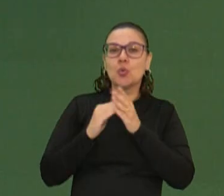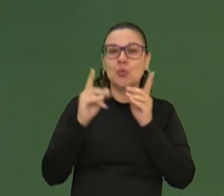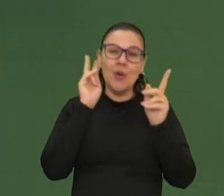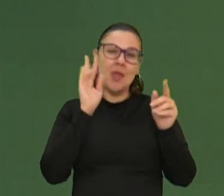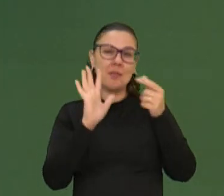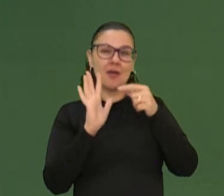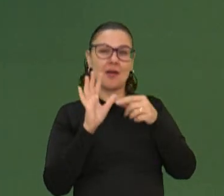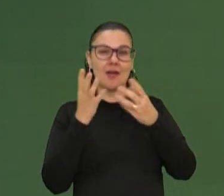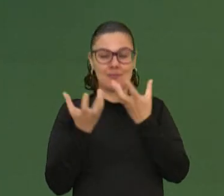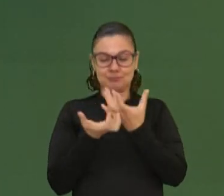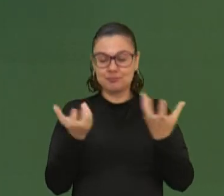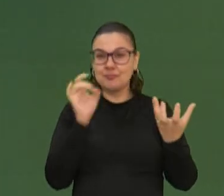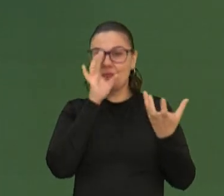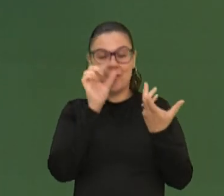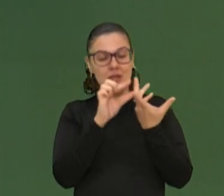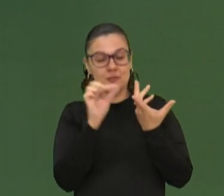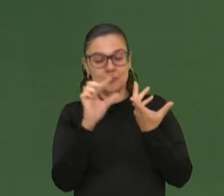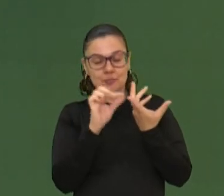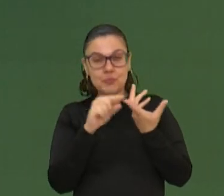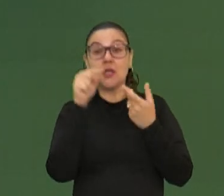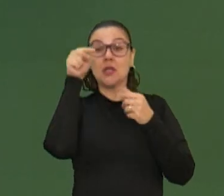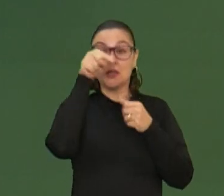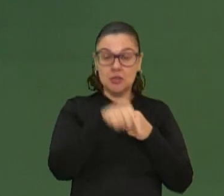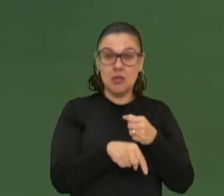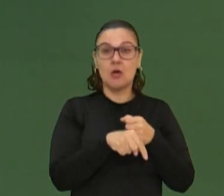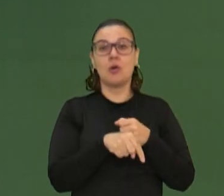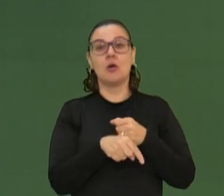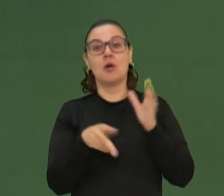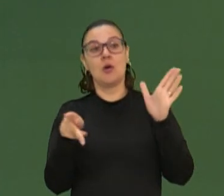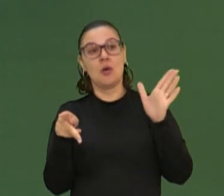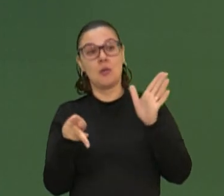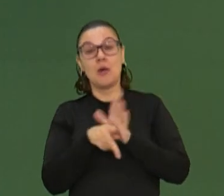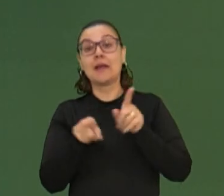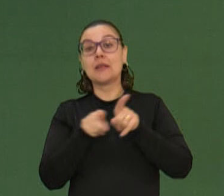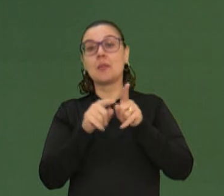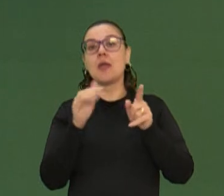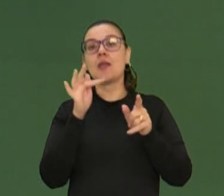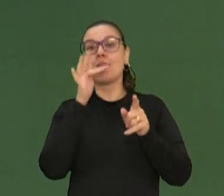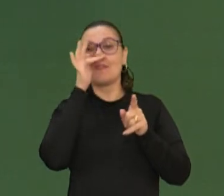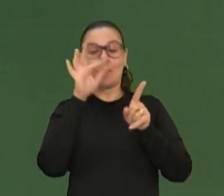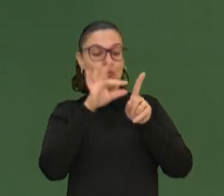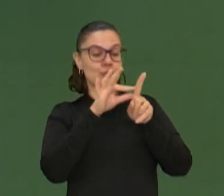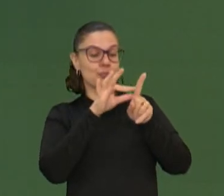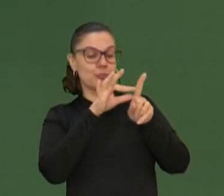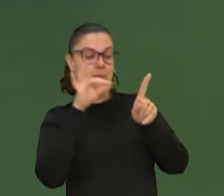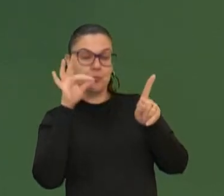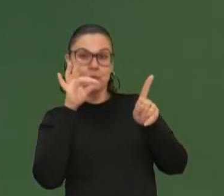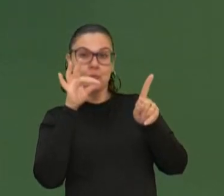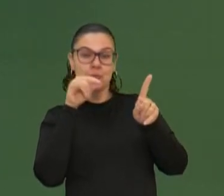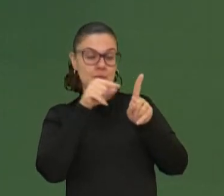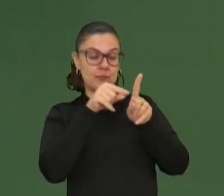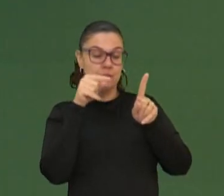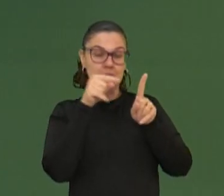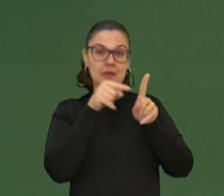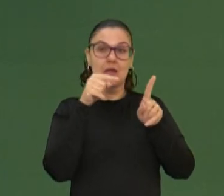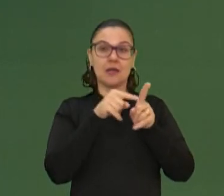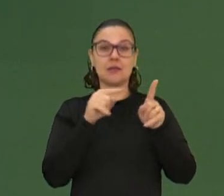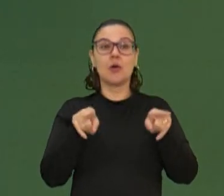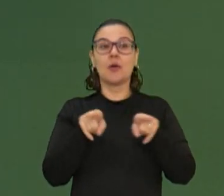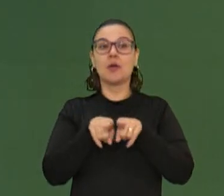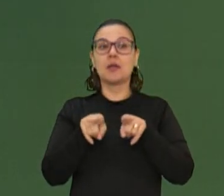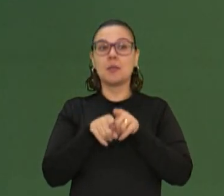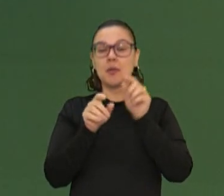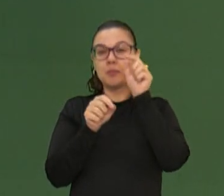que eu comentei lá da grama, os acúlios, que são os espinhos da roseira, e datódios, que é por onde o moranguinho